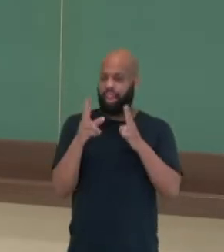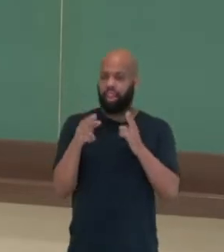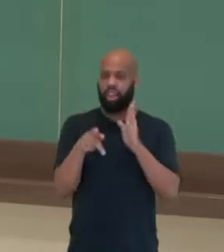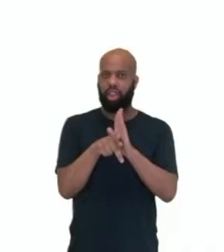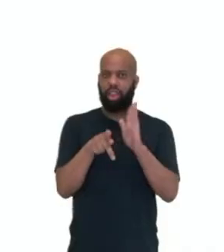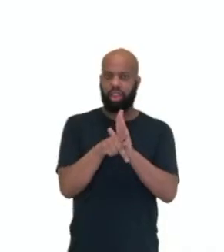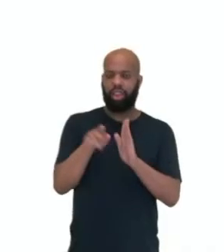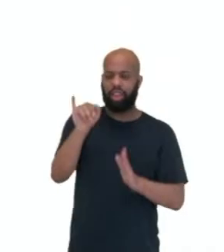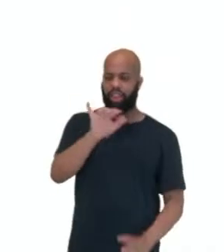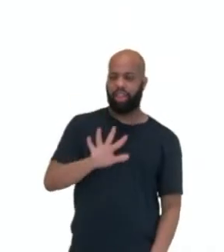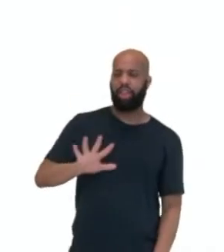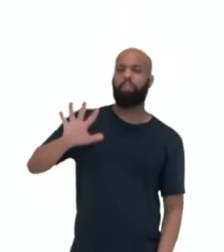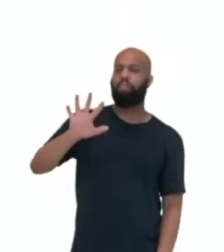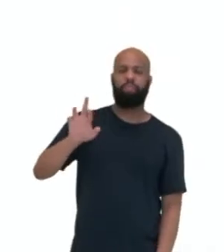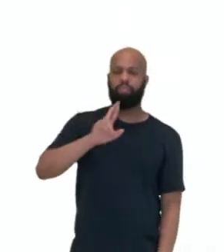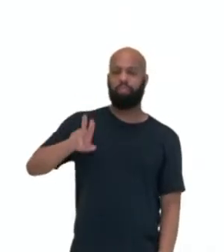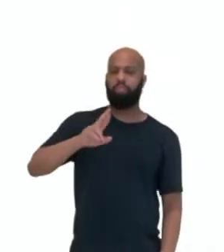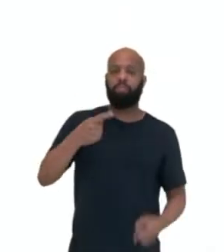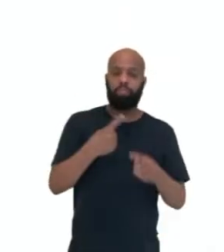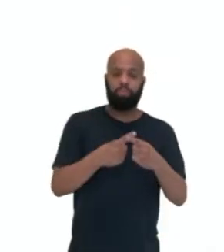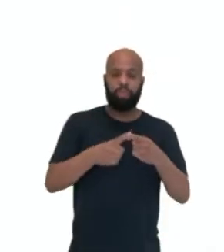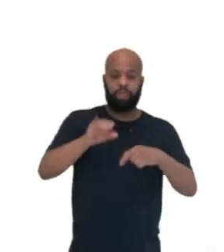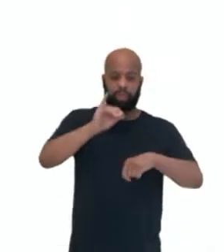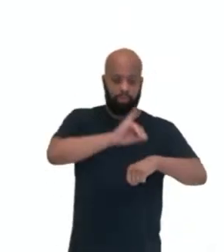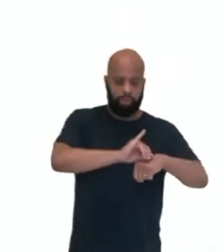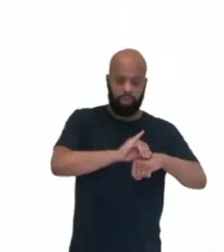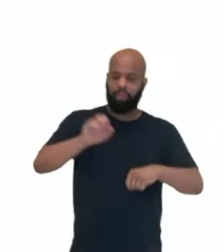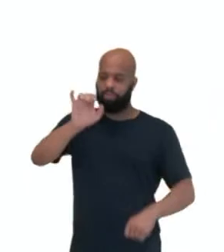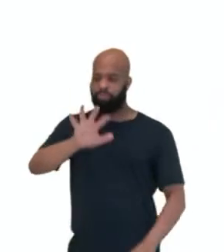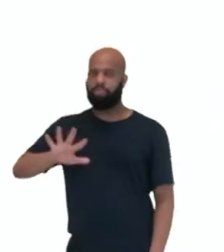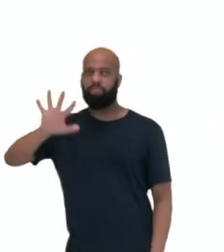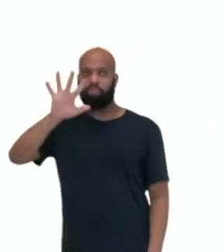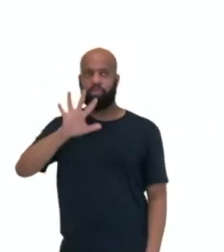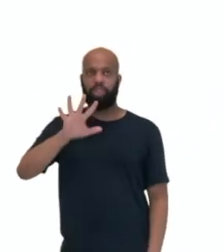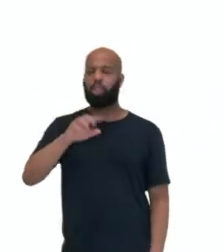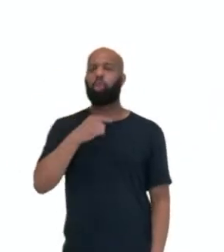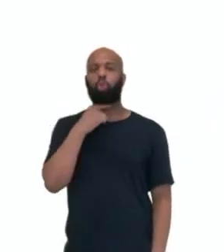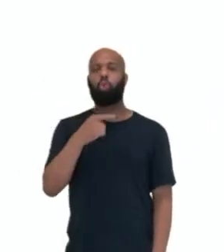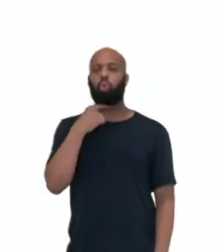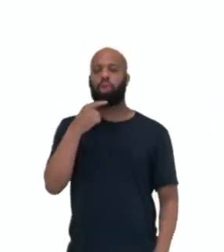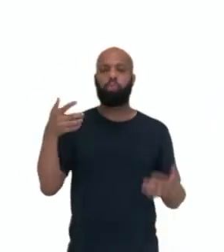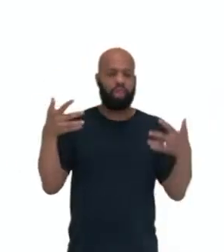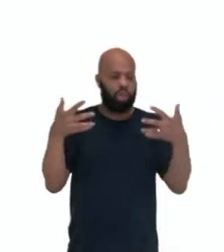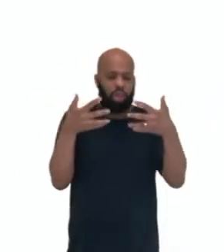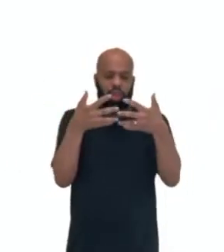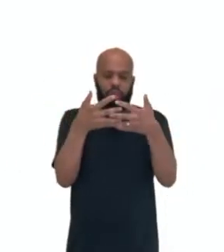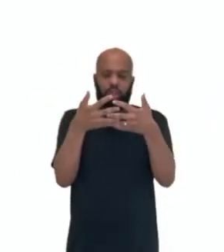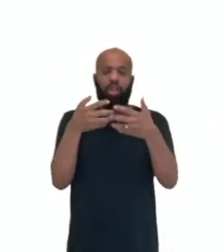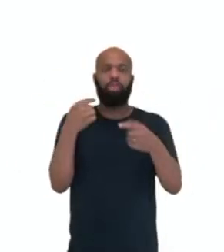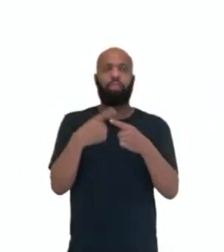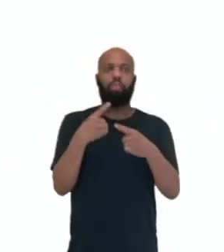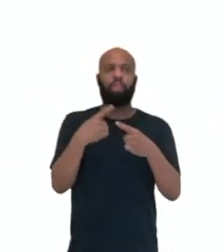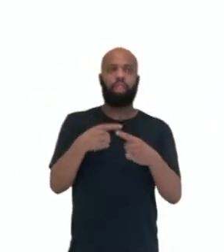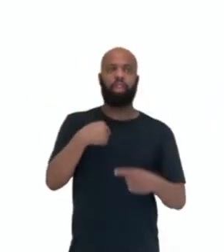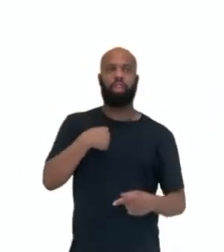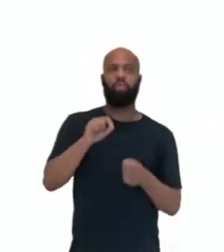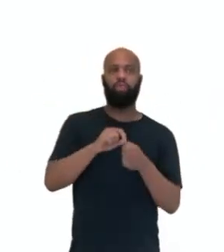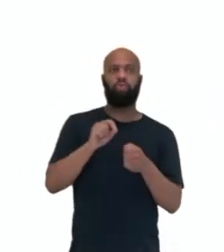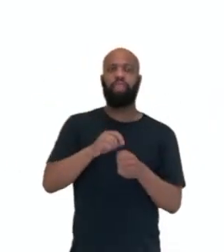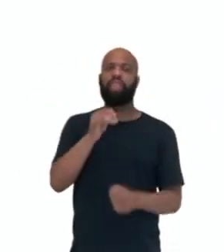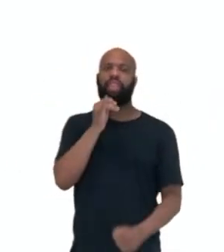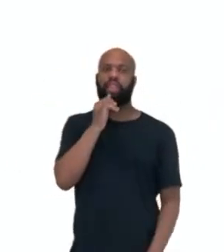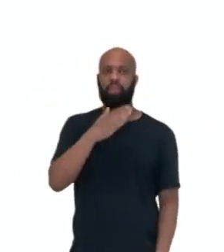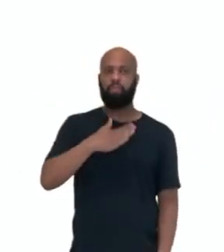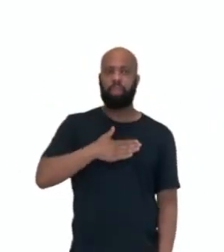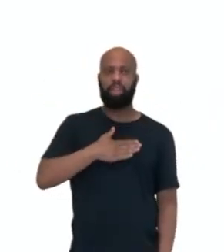imagem especular. A imagem e o objeto não são superponíveis, tá? Então, eu projeto a minha